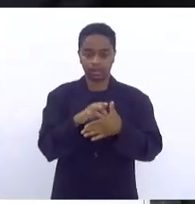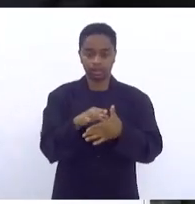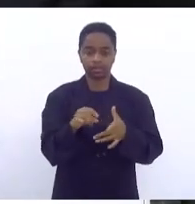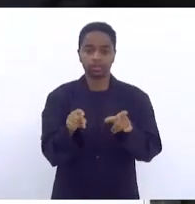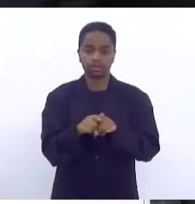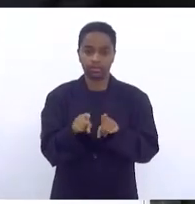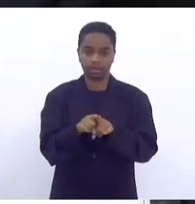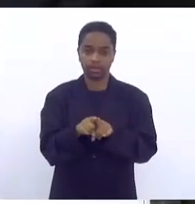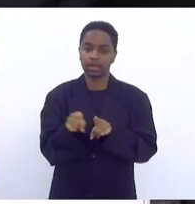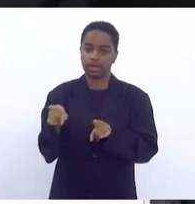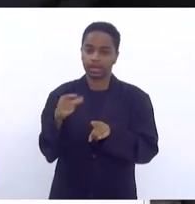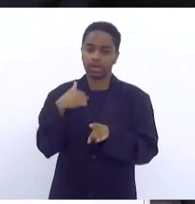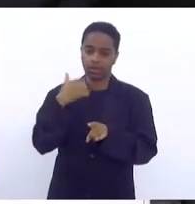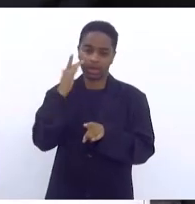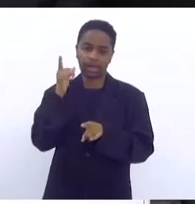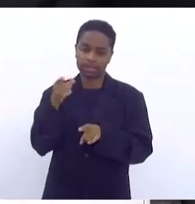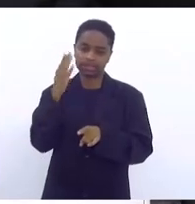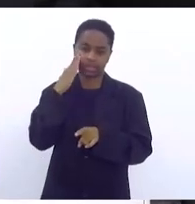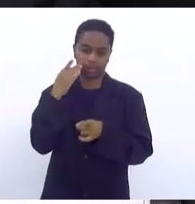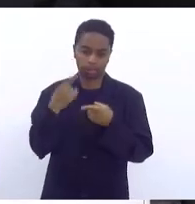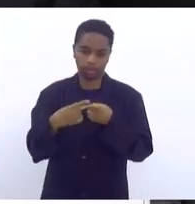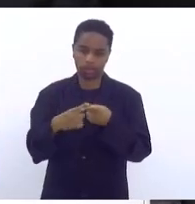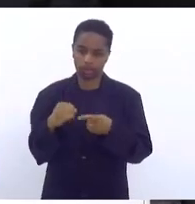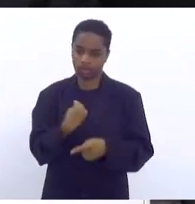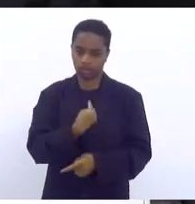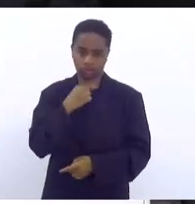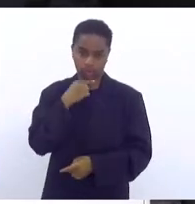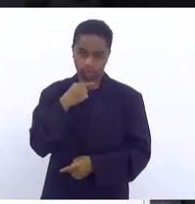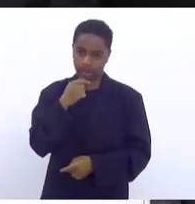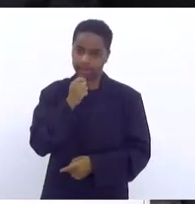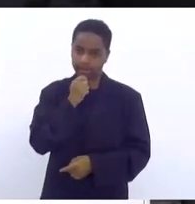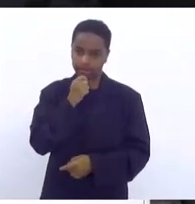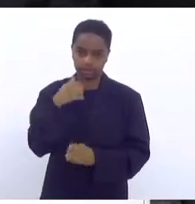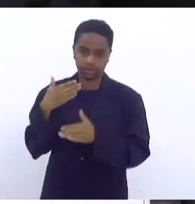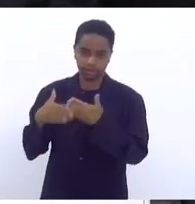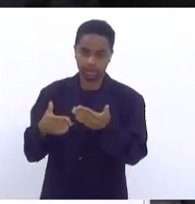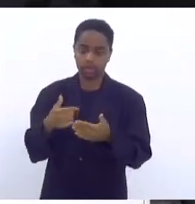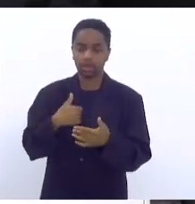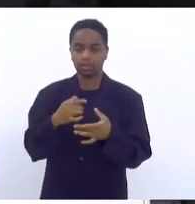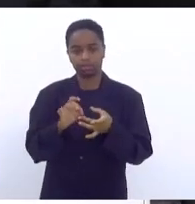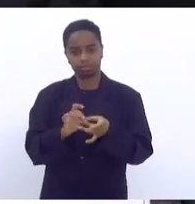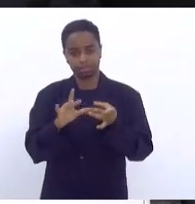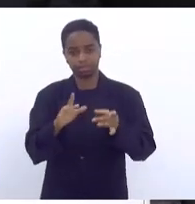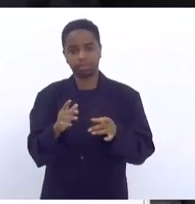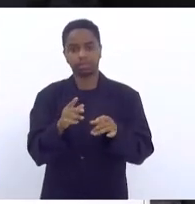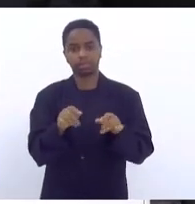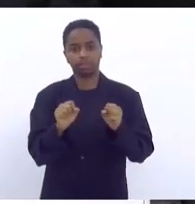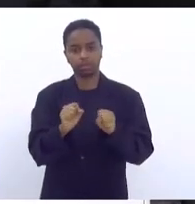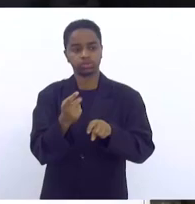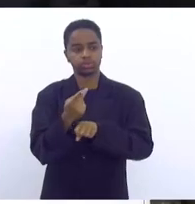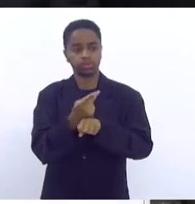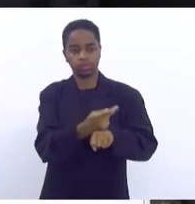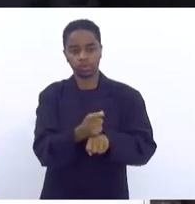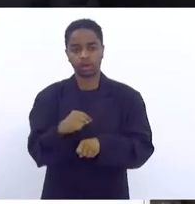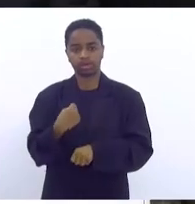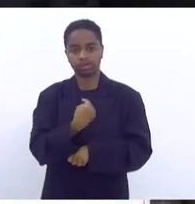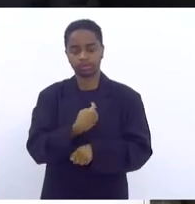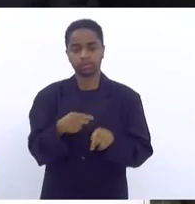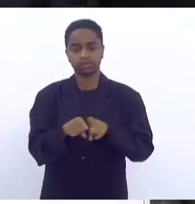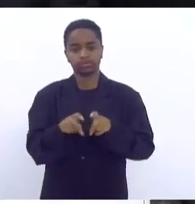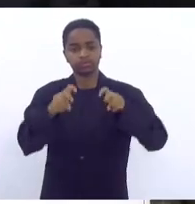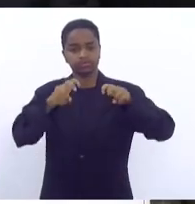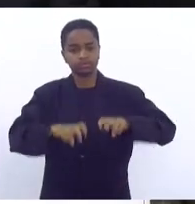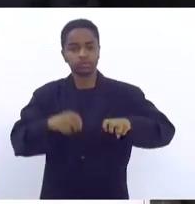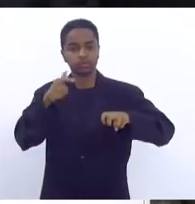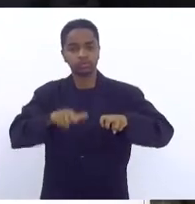e deve entender bem Por que a gente ainda não conseguiu avanar lá me coloco à disposição coloco a nossa equipe à disposição pra gente sentar de novo e